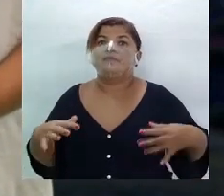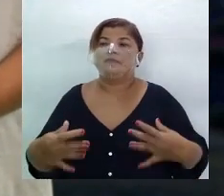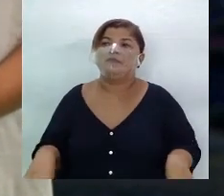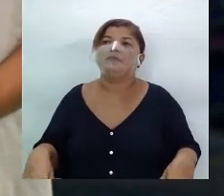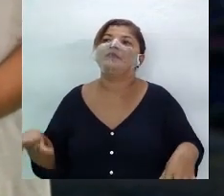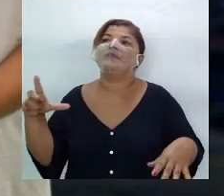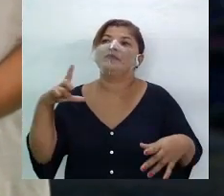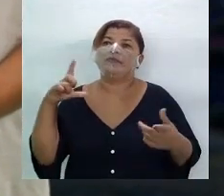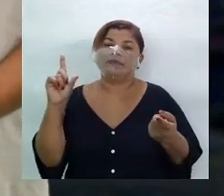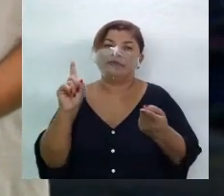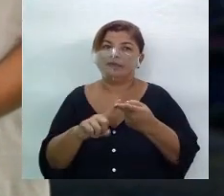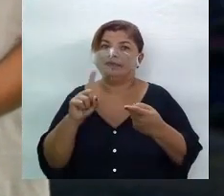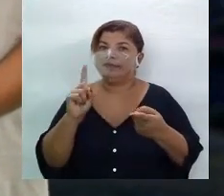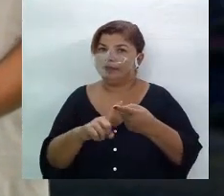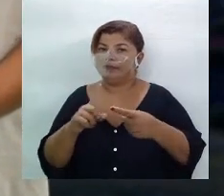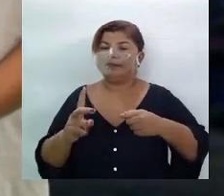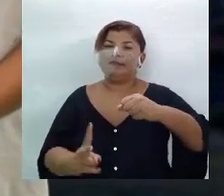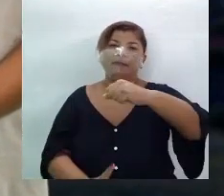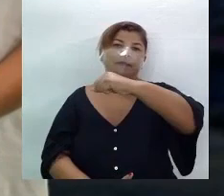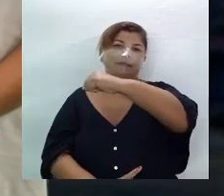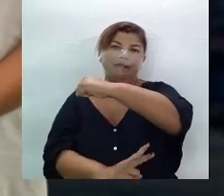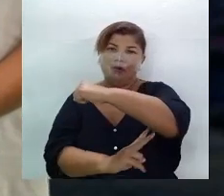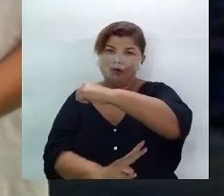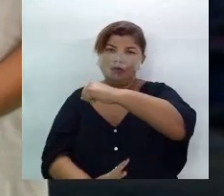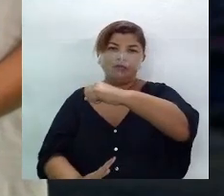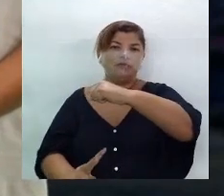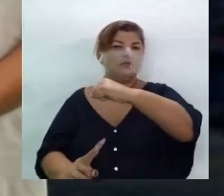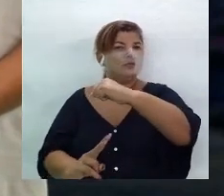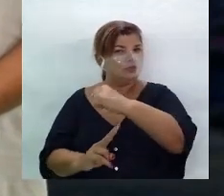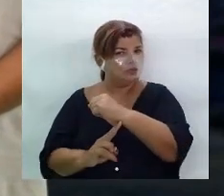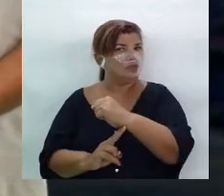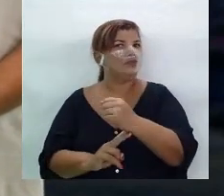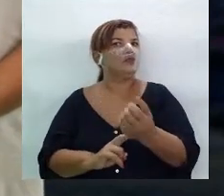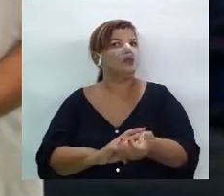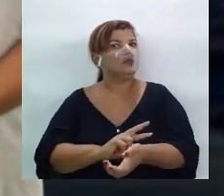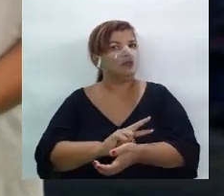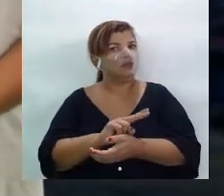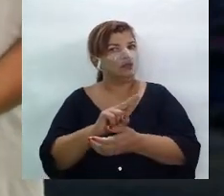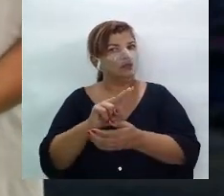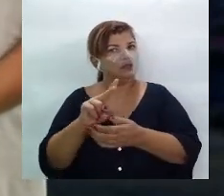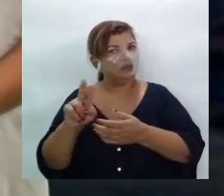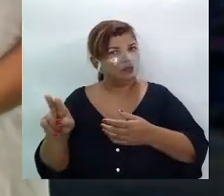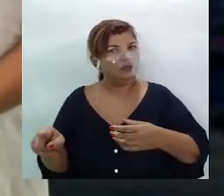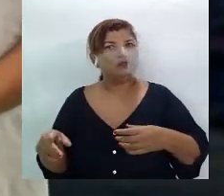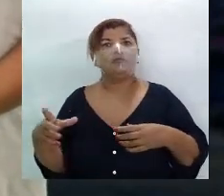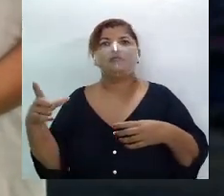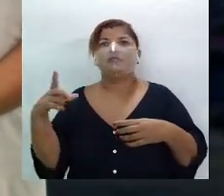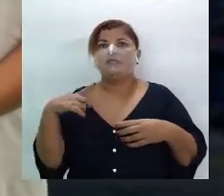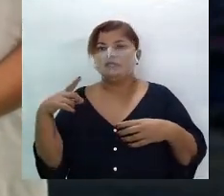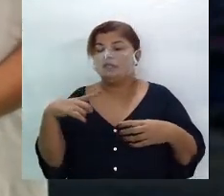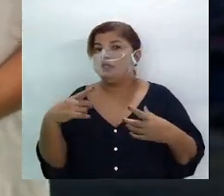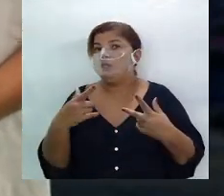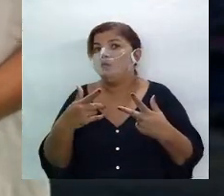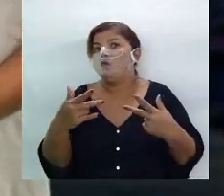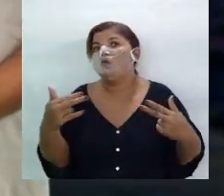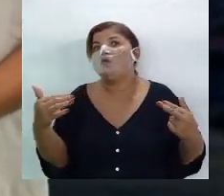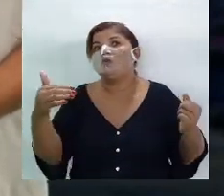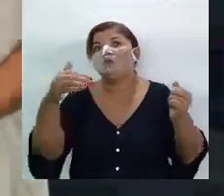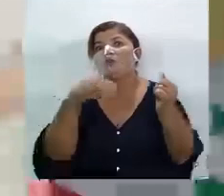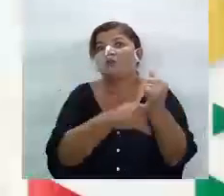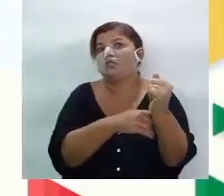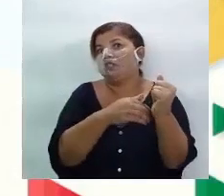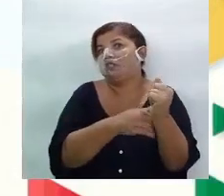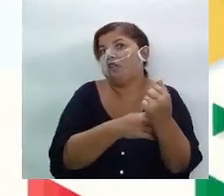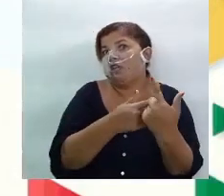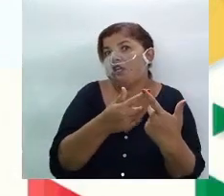das pontes do Recife, Perfeito, né? Robson. A cidade das pontes também, né? As pontes. E há também um senso de mistério. Na tela,